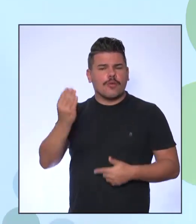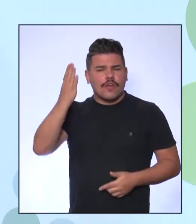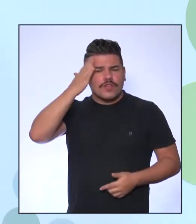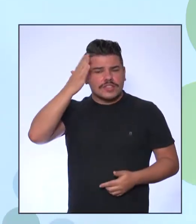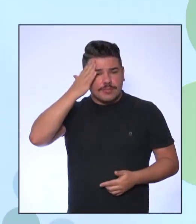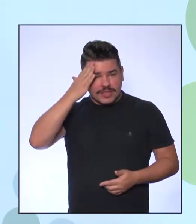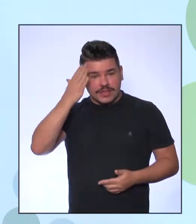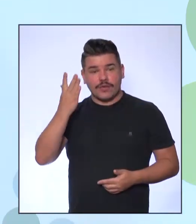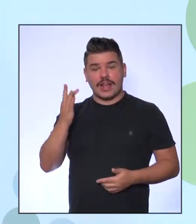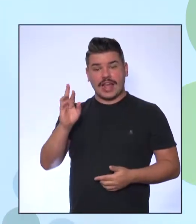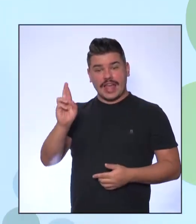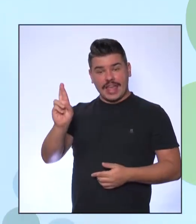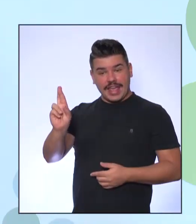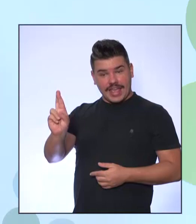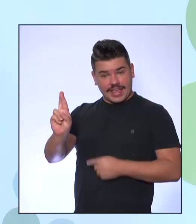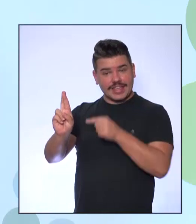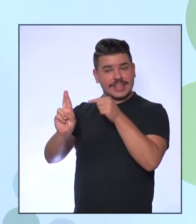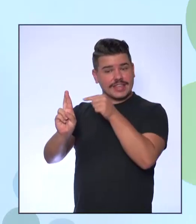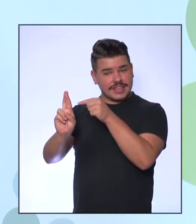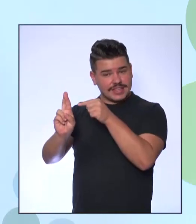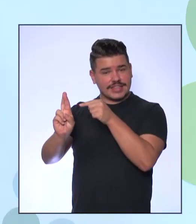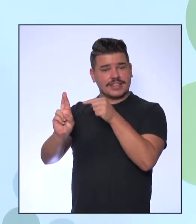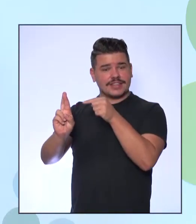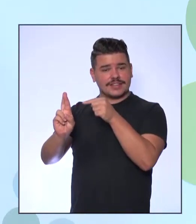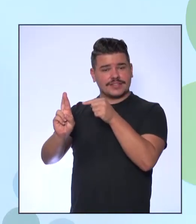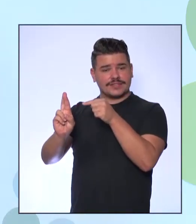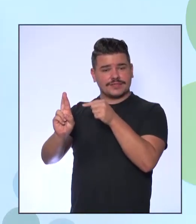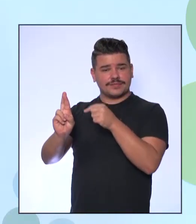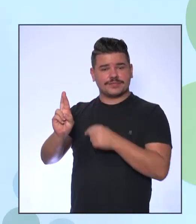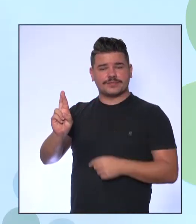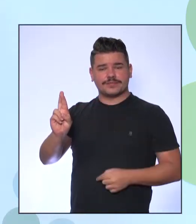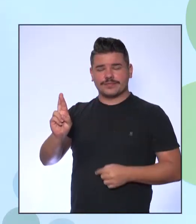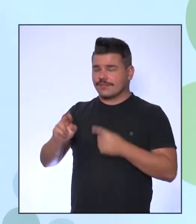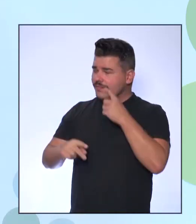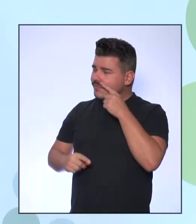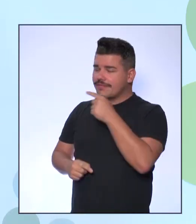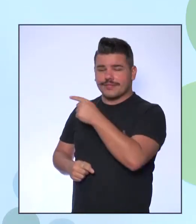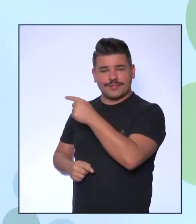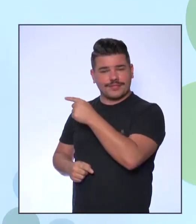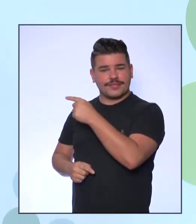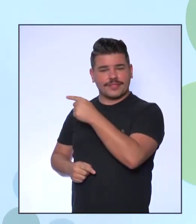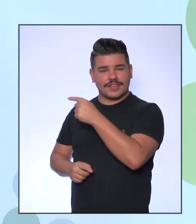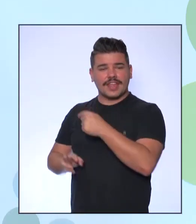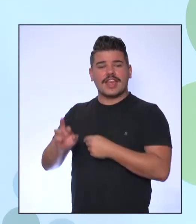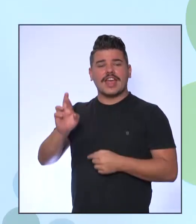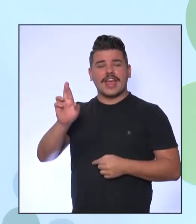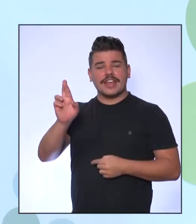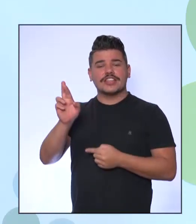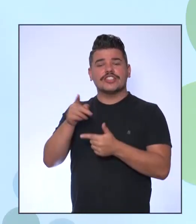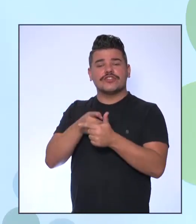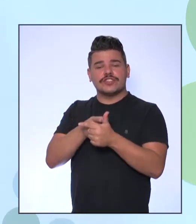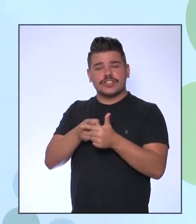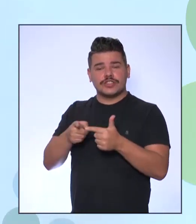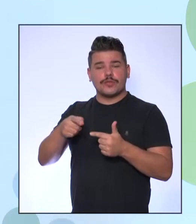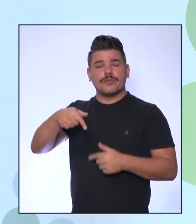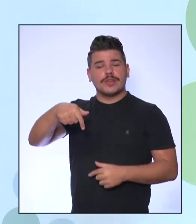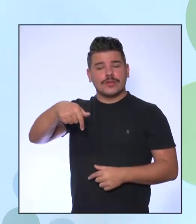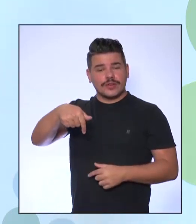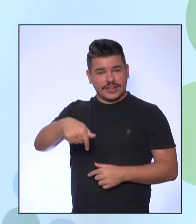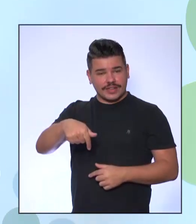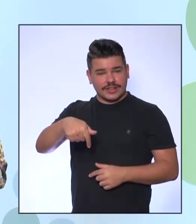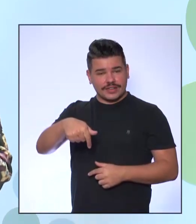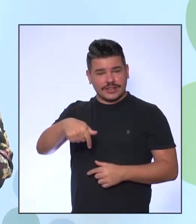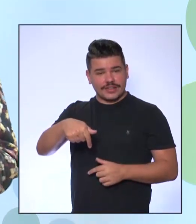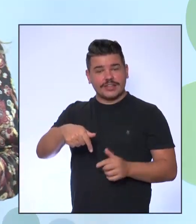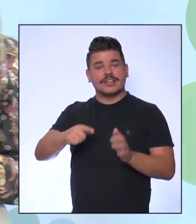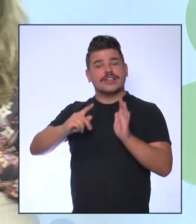medida R, né, simbolizada aqui, dividido por quem? Pelo Q, que simboliza a medida